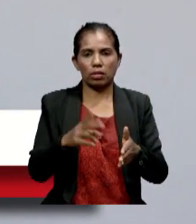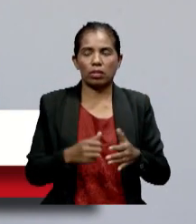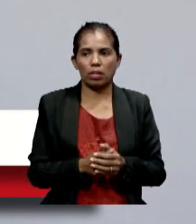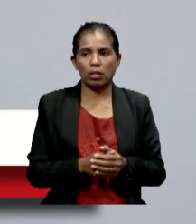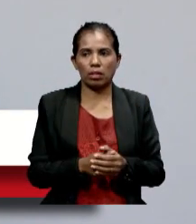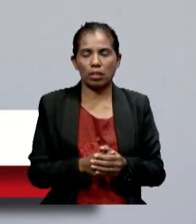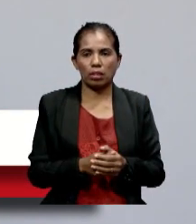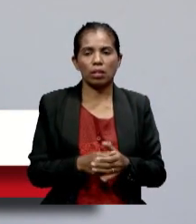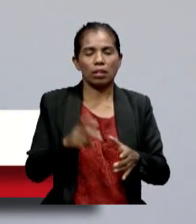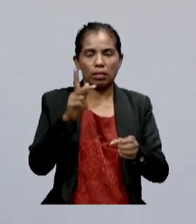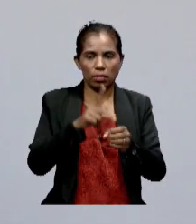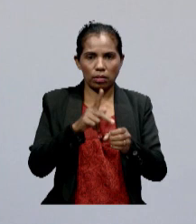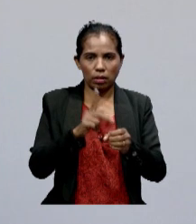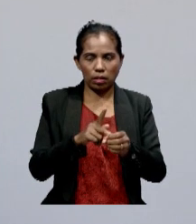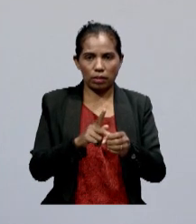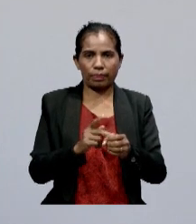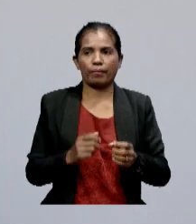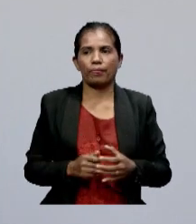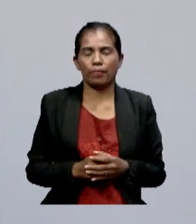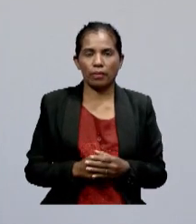mina solar makaba